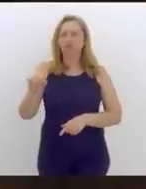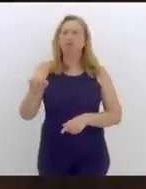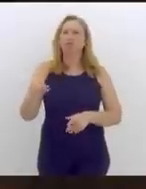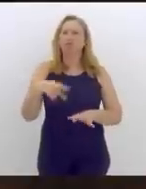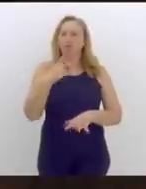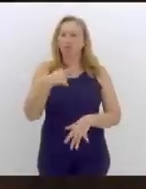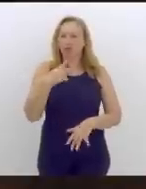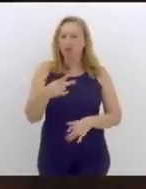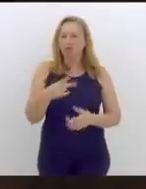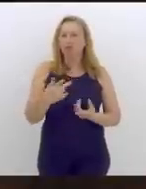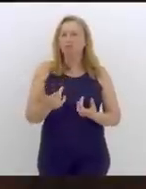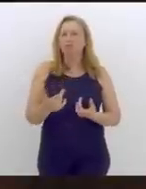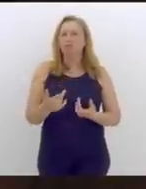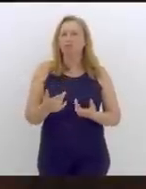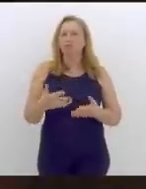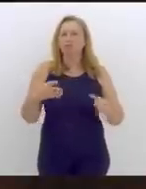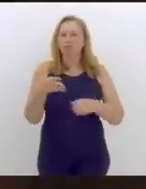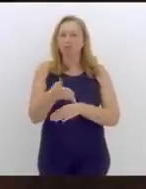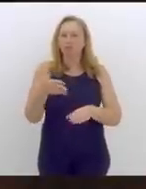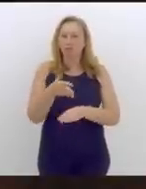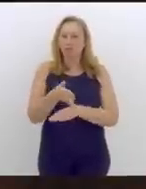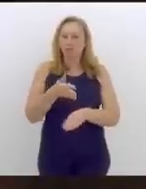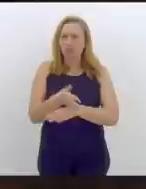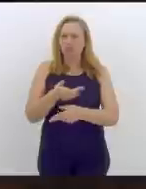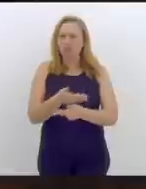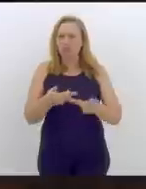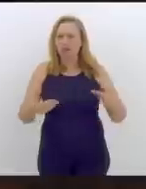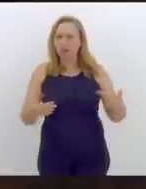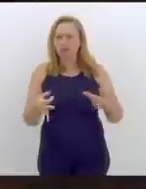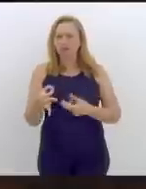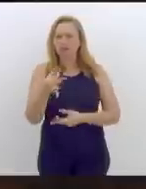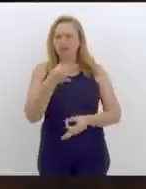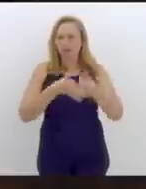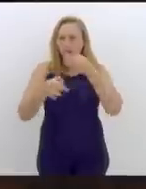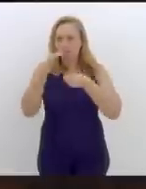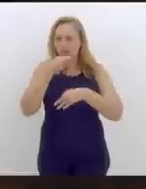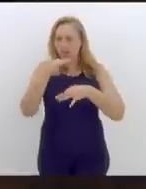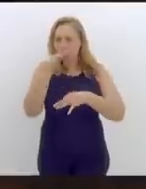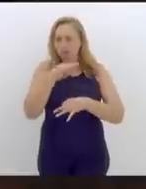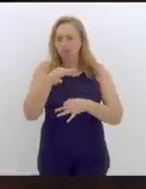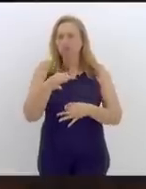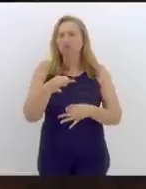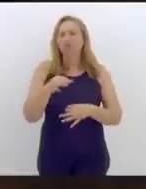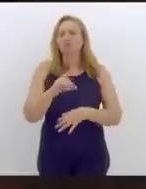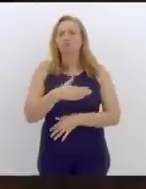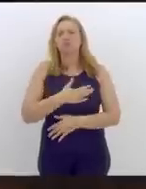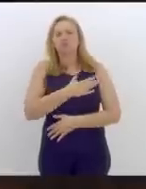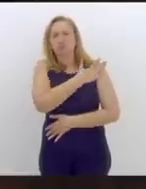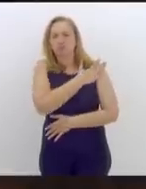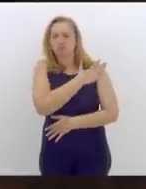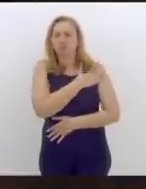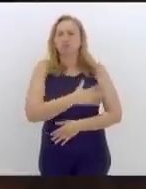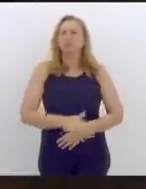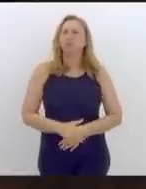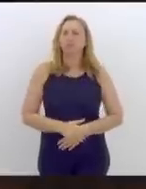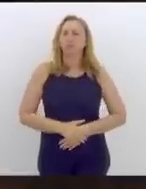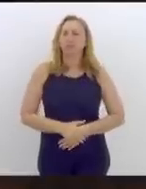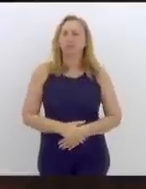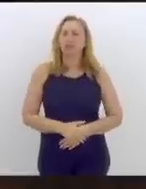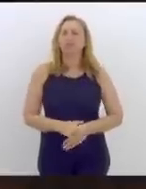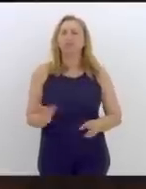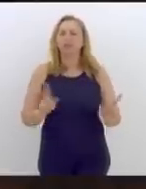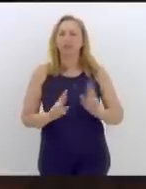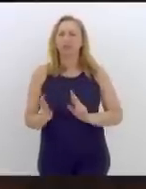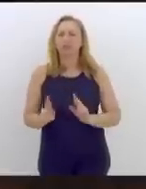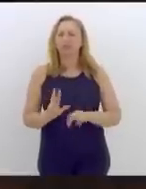porque tá chegando muita demanda dos militares que trabalham na dvp e trabalho no perde em relação